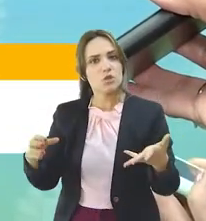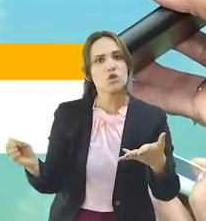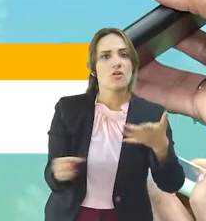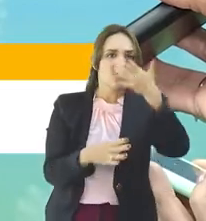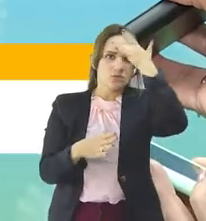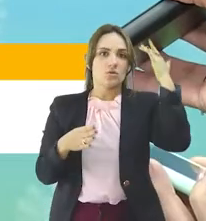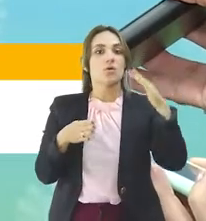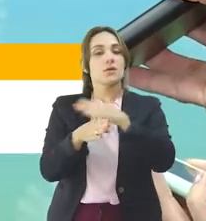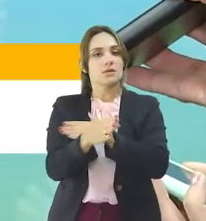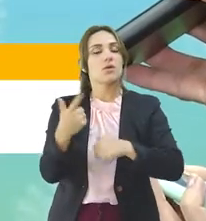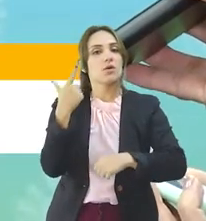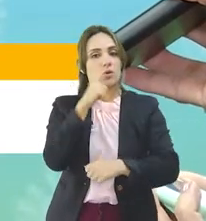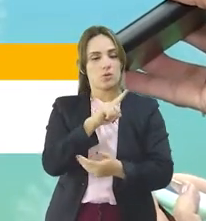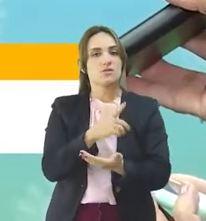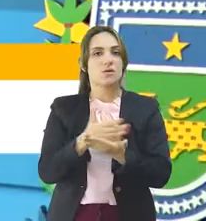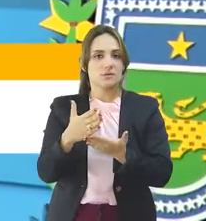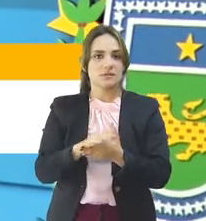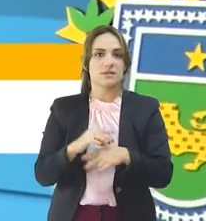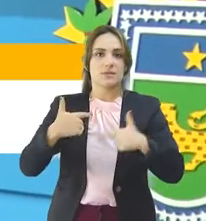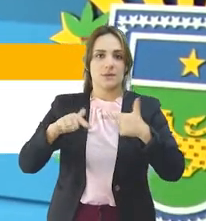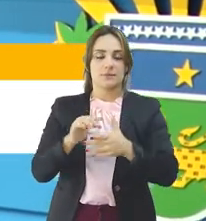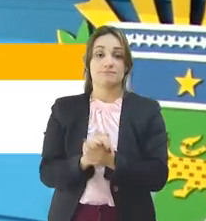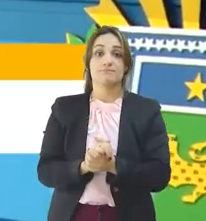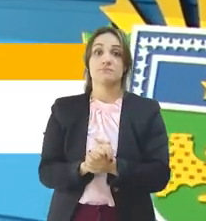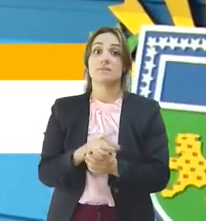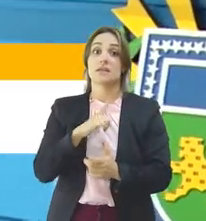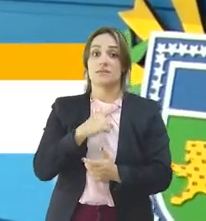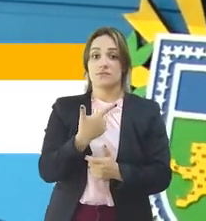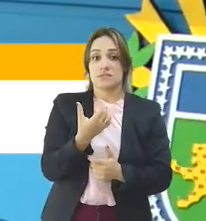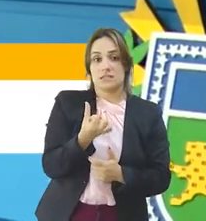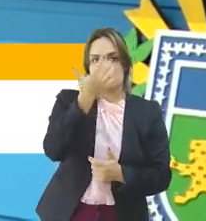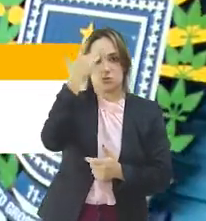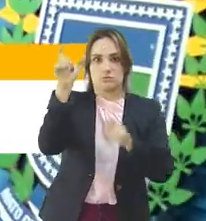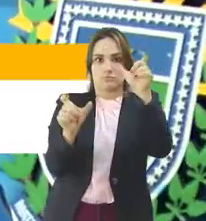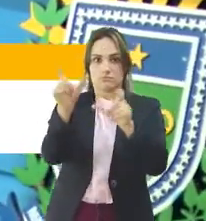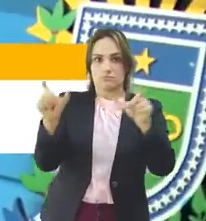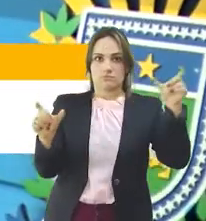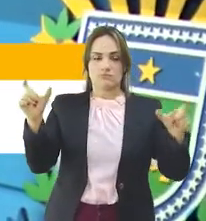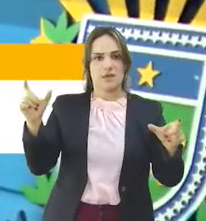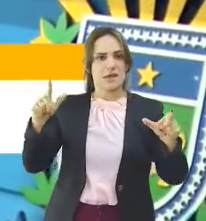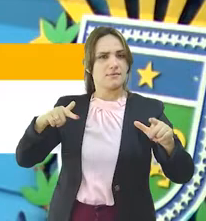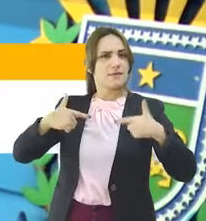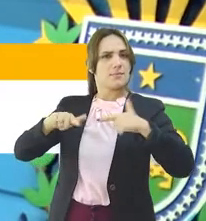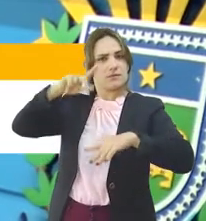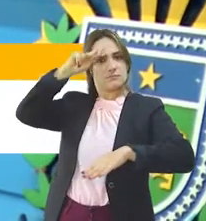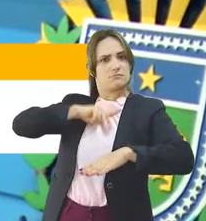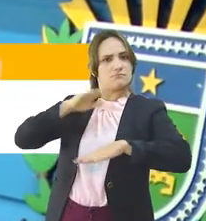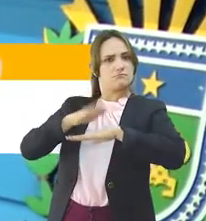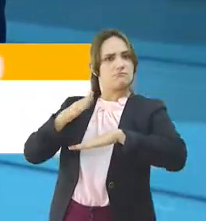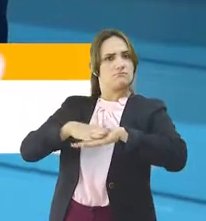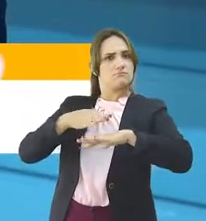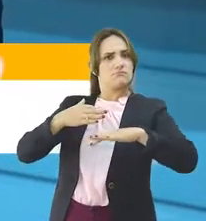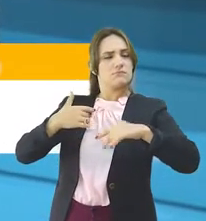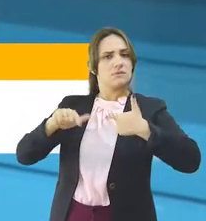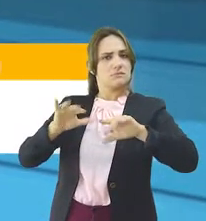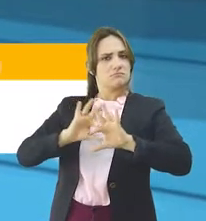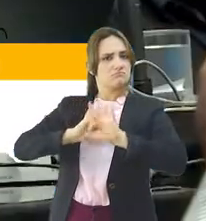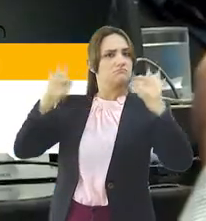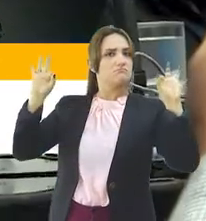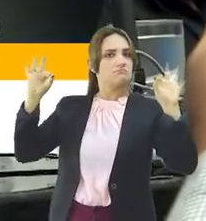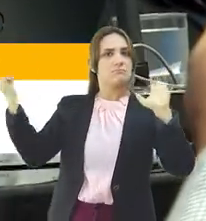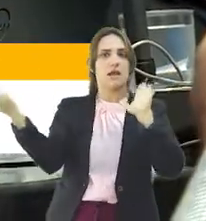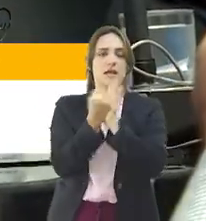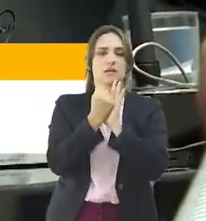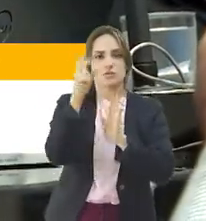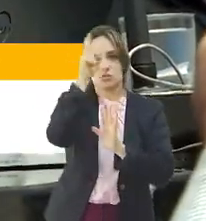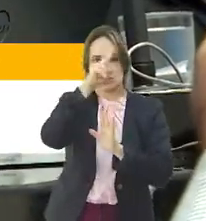mais pessoas adentrem a esse mercado. Ao todo, foram 26 homenageados que se destacaram pelas iniciativas na educação do estado e, de